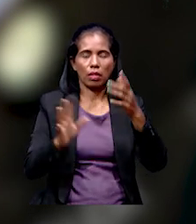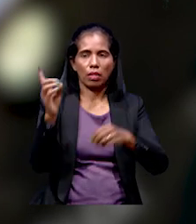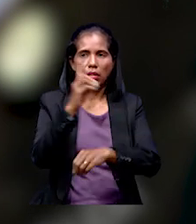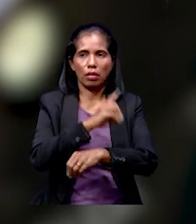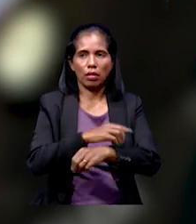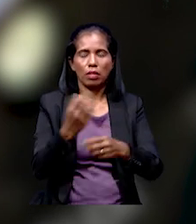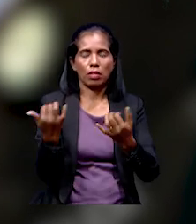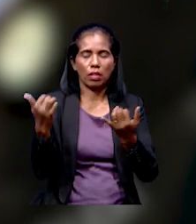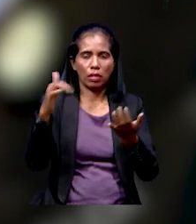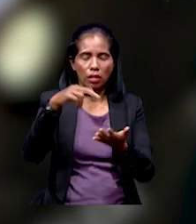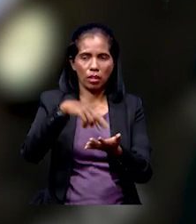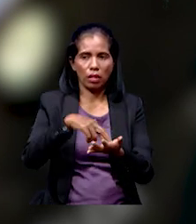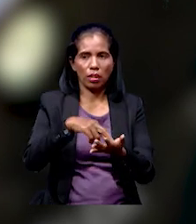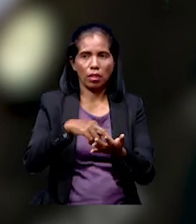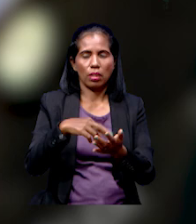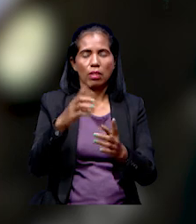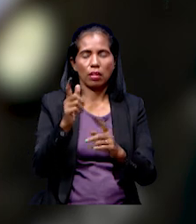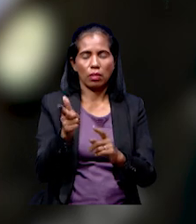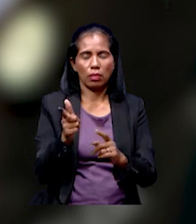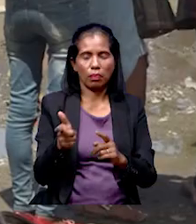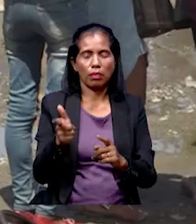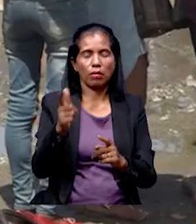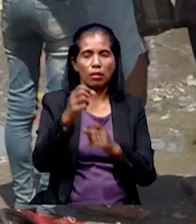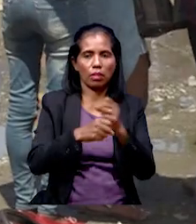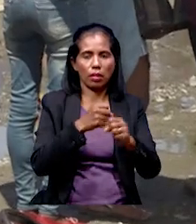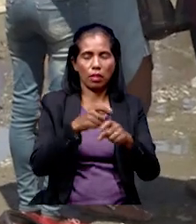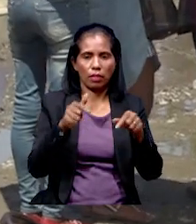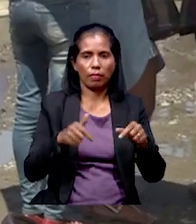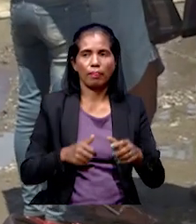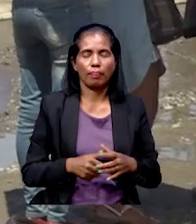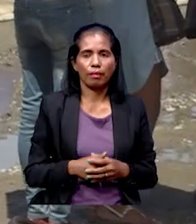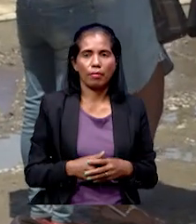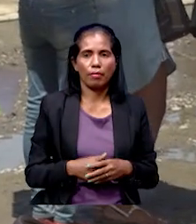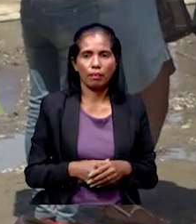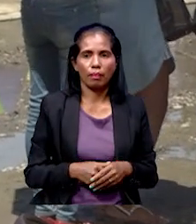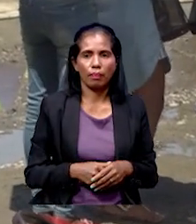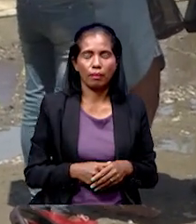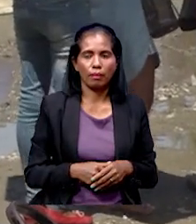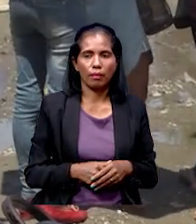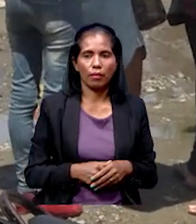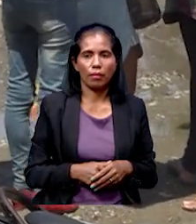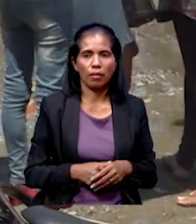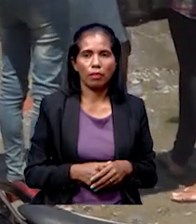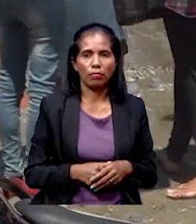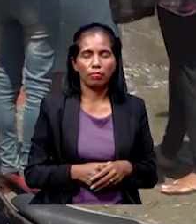restauração independência, badala rua nulo tinang ne. Equipa cobertura, GMN.